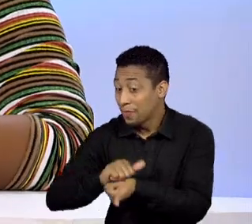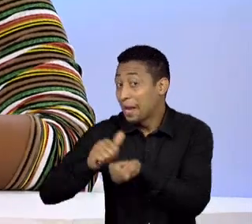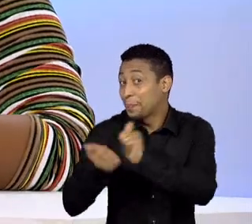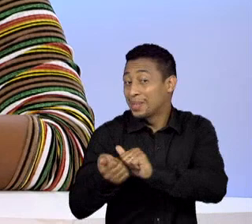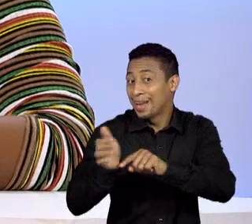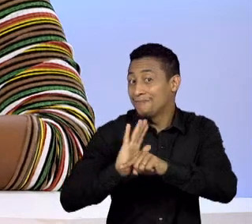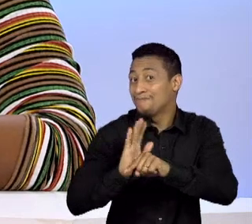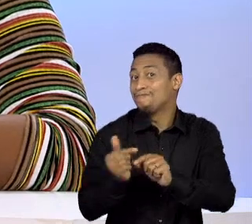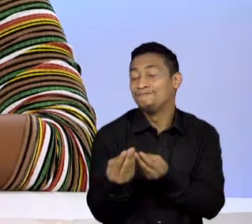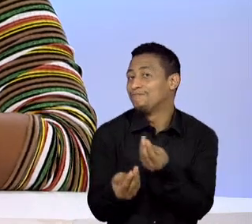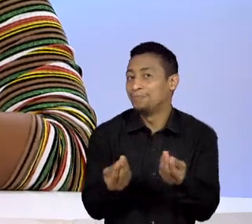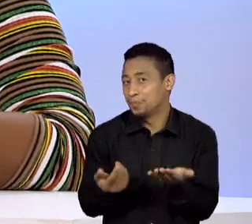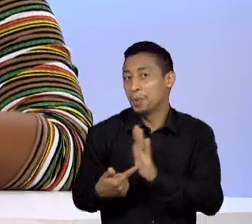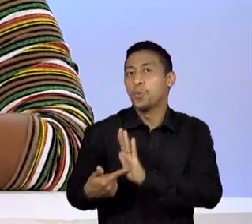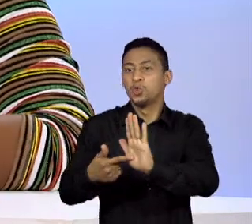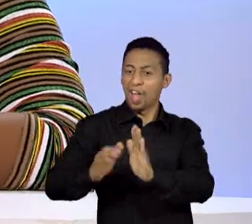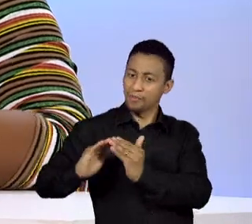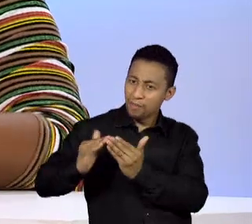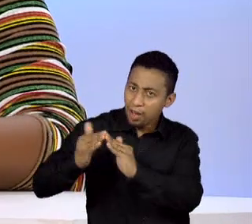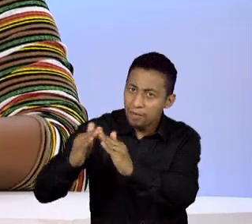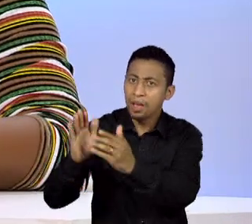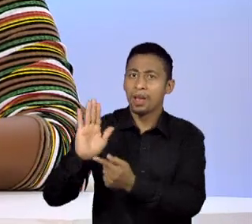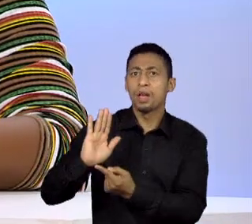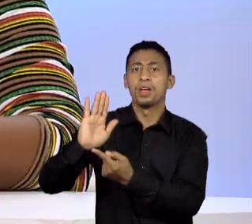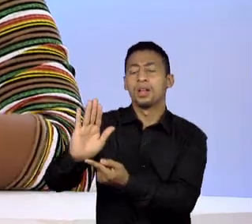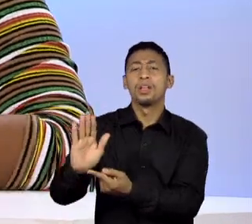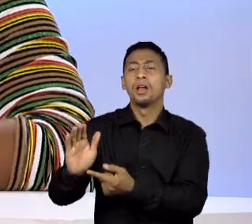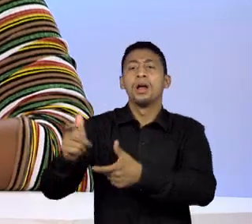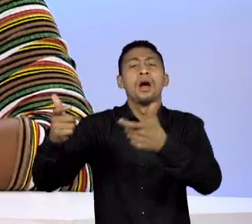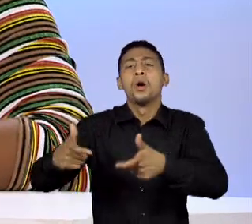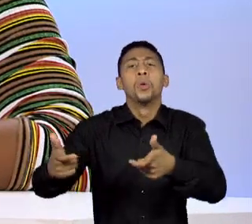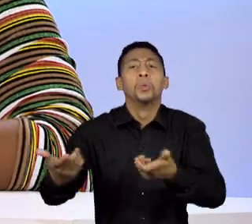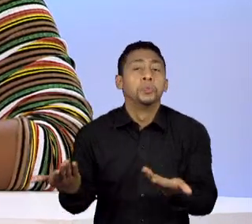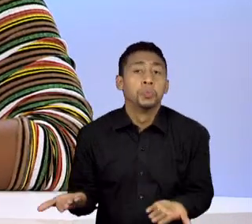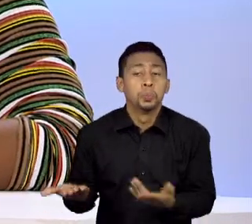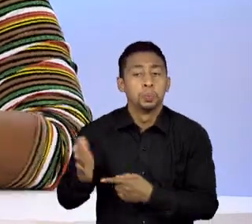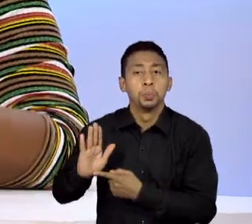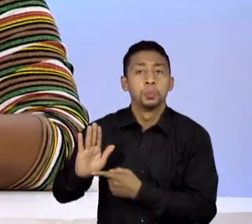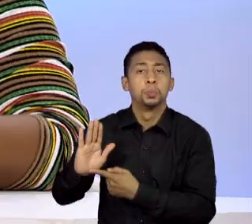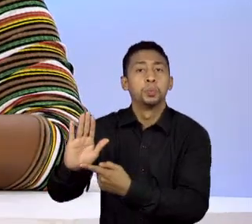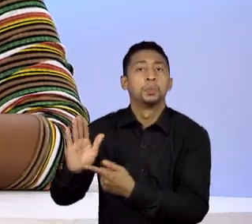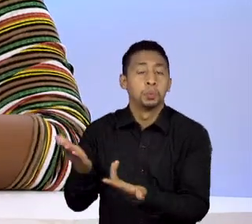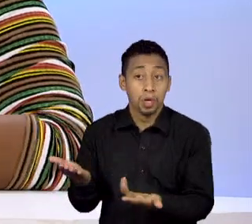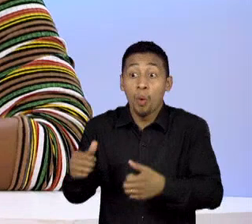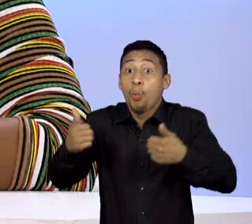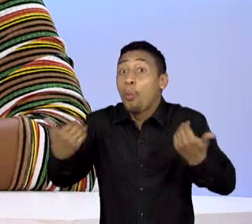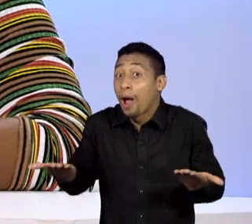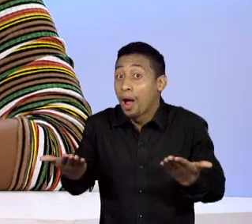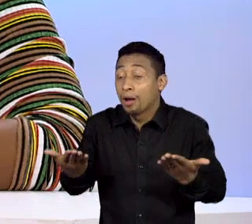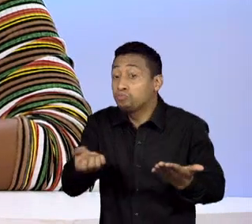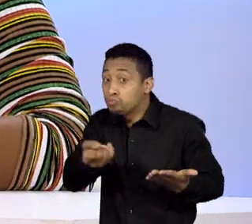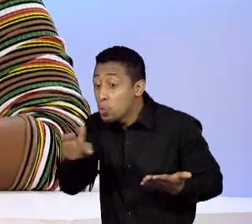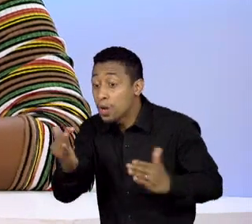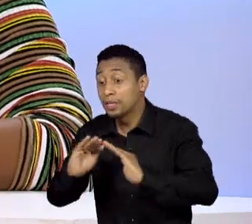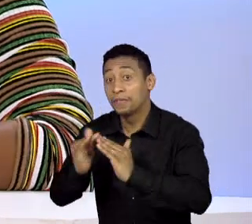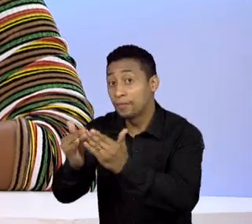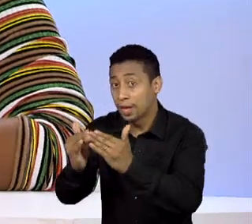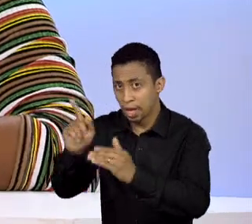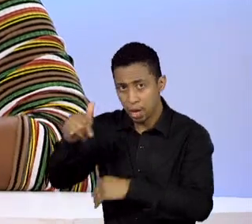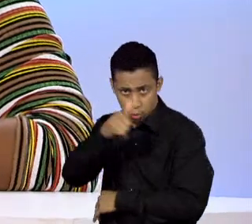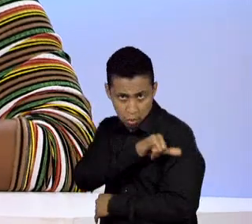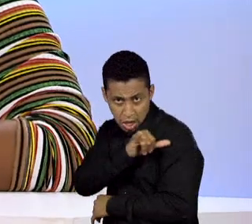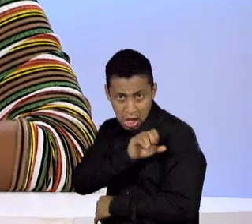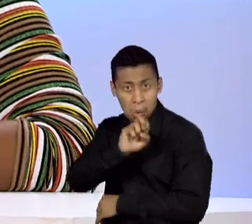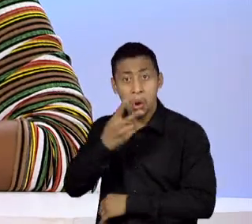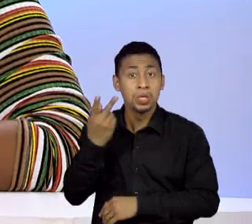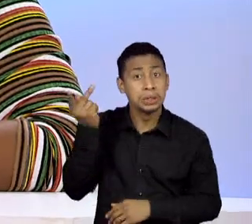entender um pouco mais onde vai ser, onde será essa favela, ou quais favelas serão, se será no Rio ou em São